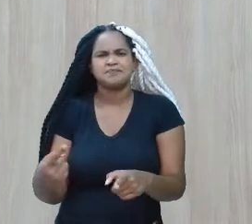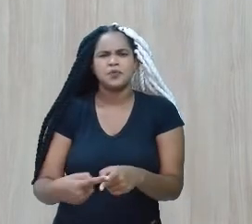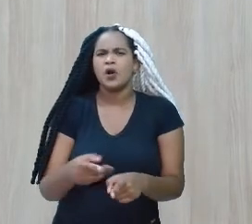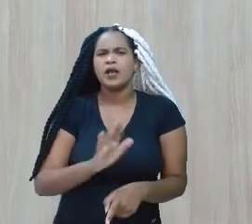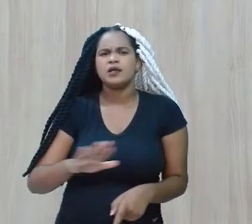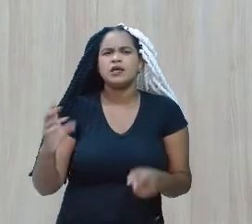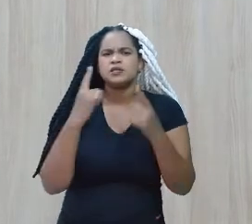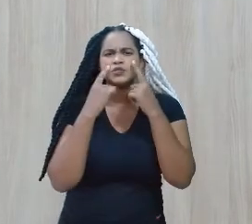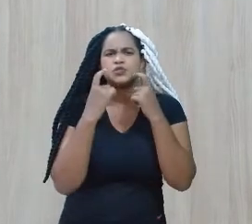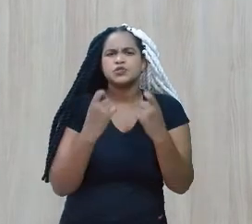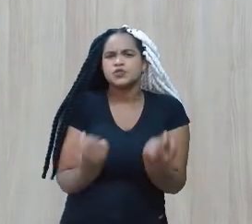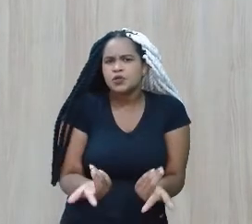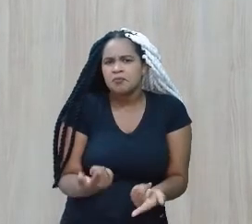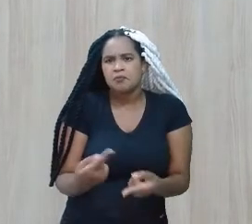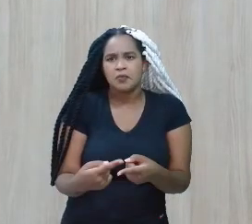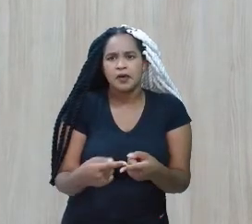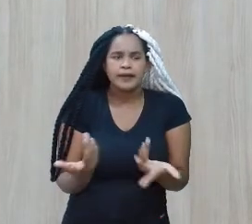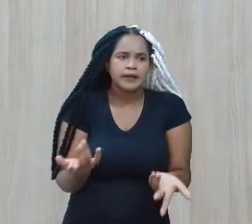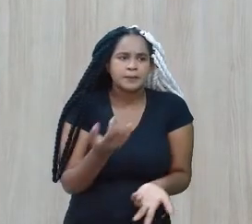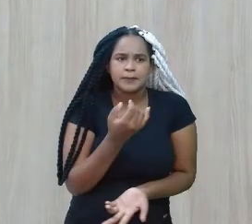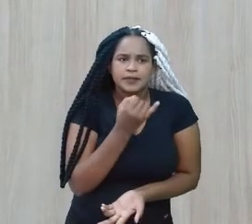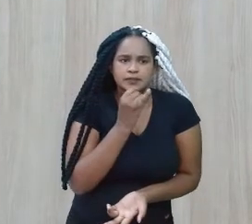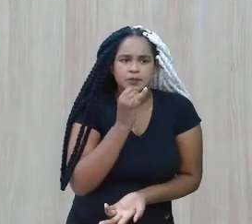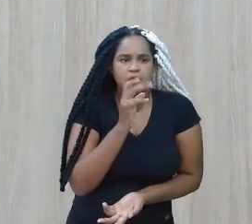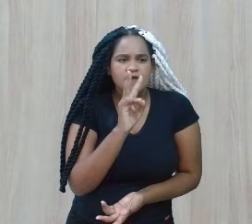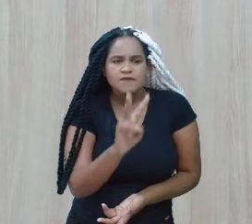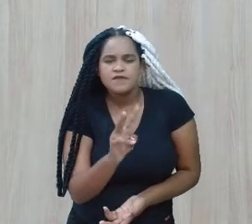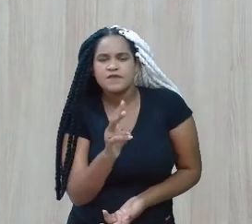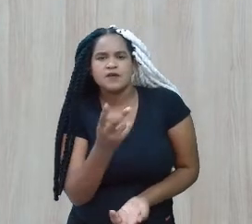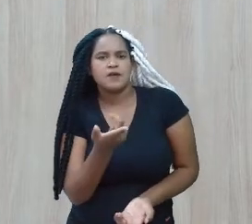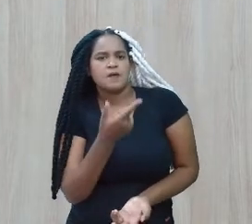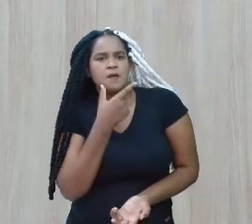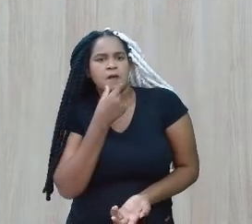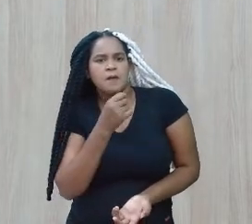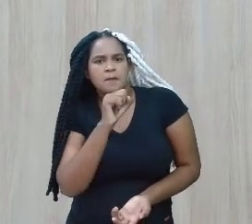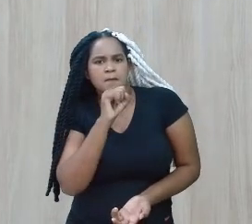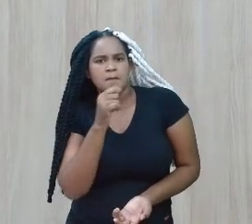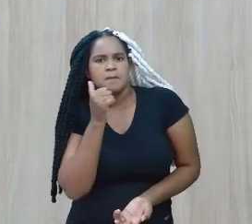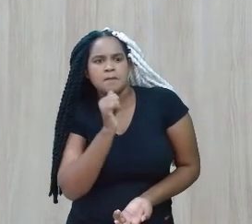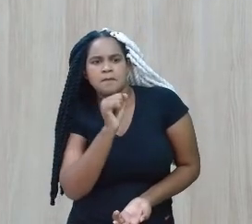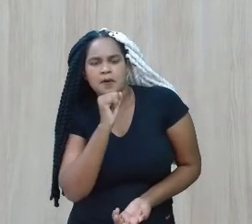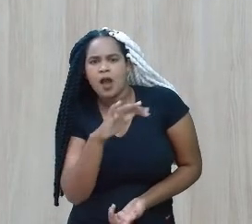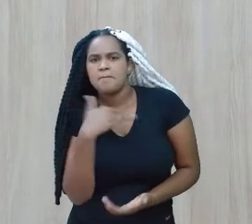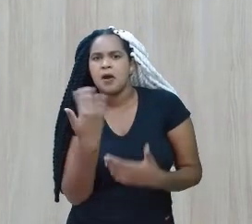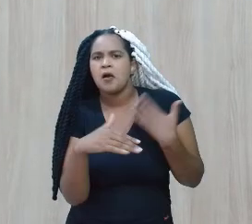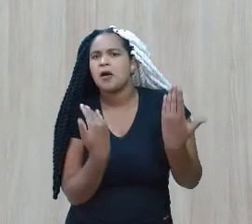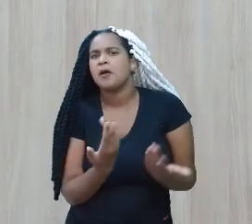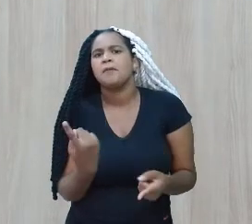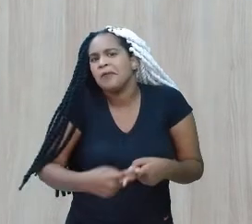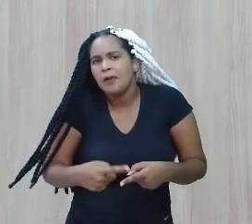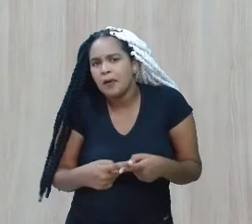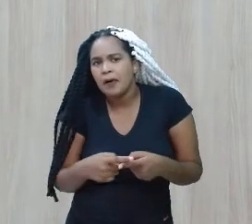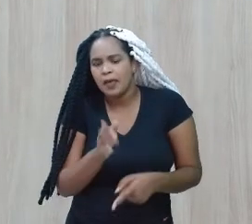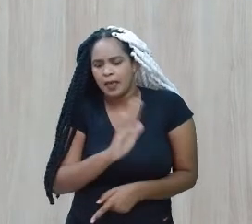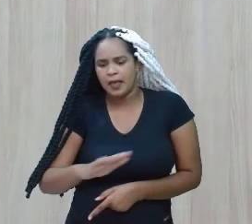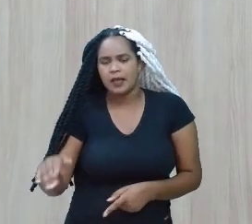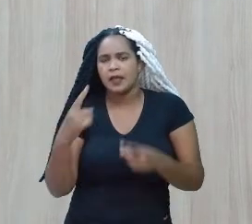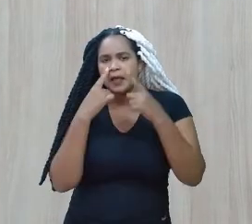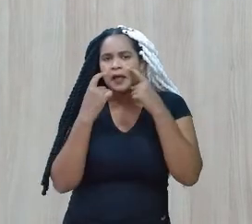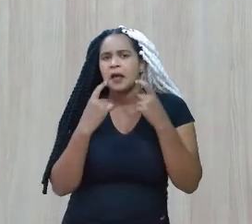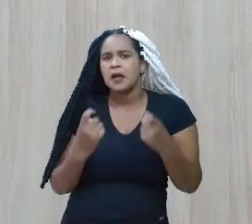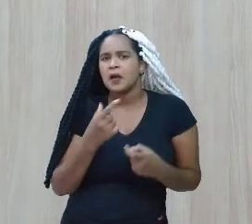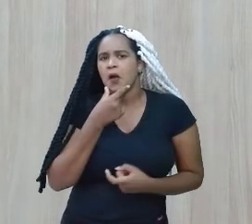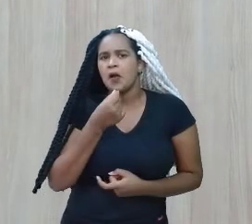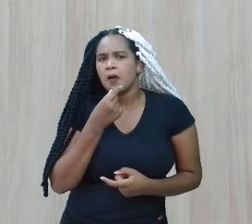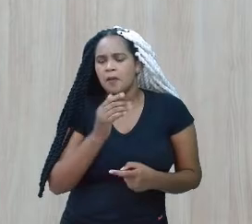pai ou sua mãe sendo morto e depois ele também foi morto? Qual será a história desse menino? O que é que